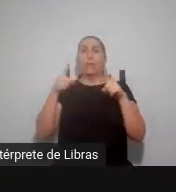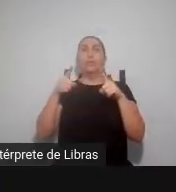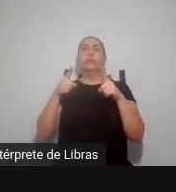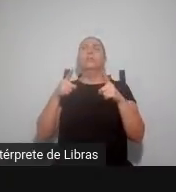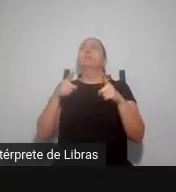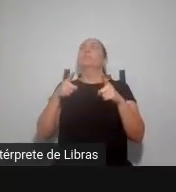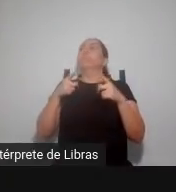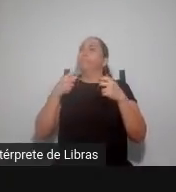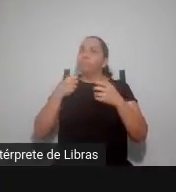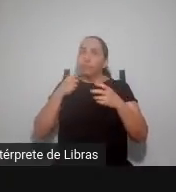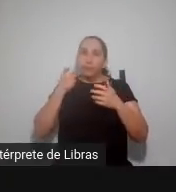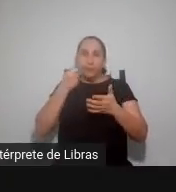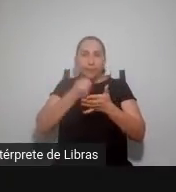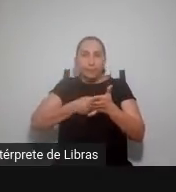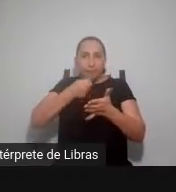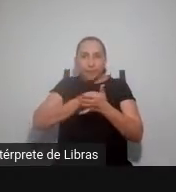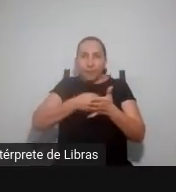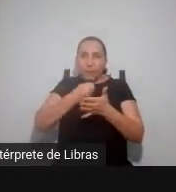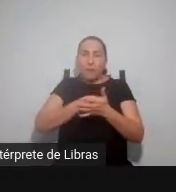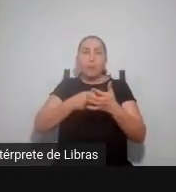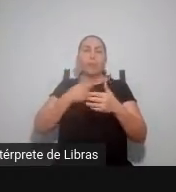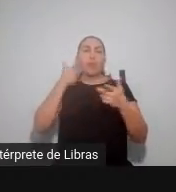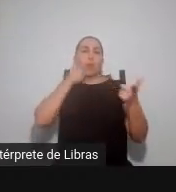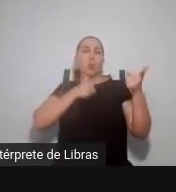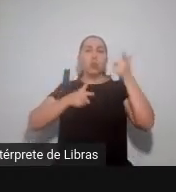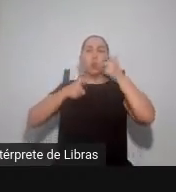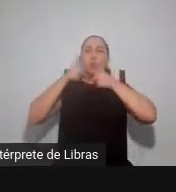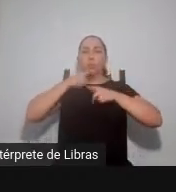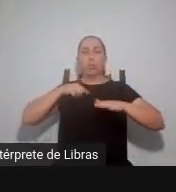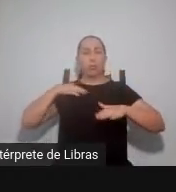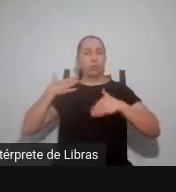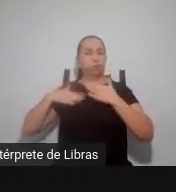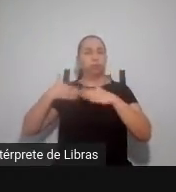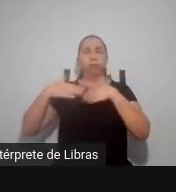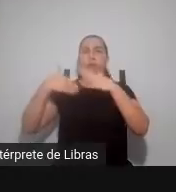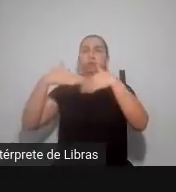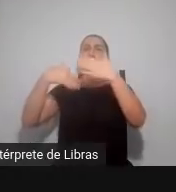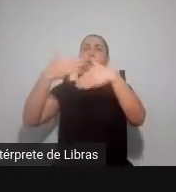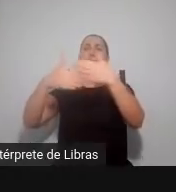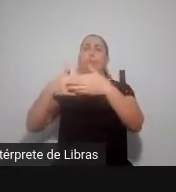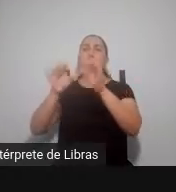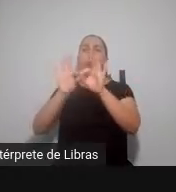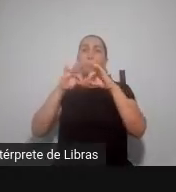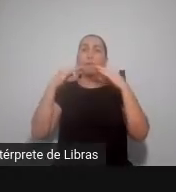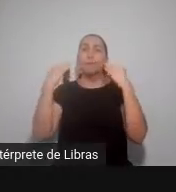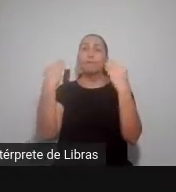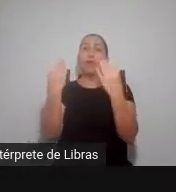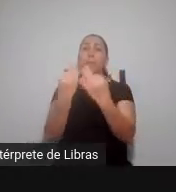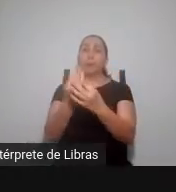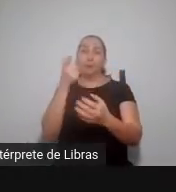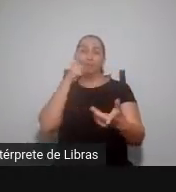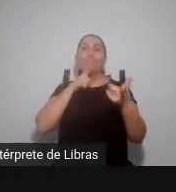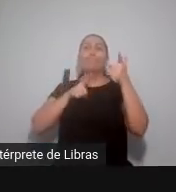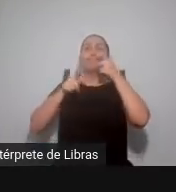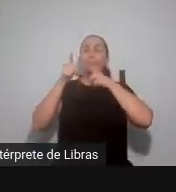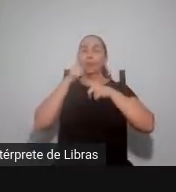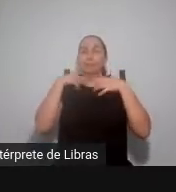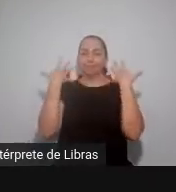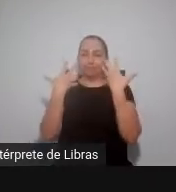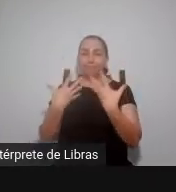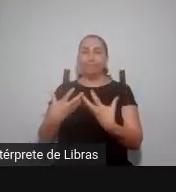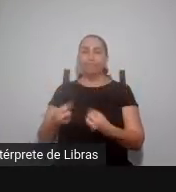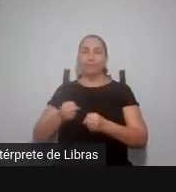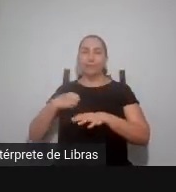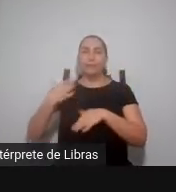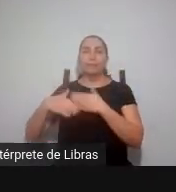e muita acolhida das famílias, É isso que percebendo. eu ia te perguntar, que retorno que as famílias têm dado dessas aulas, do